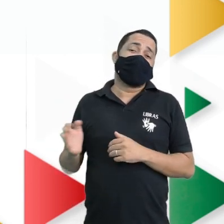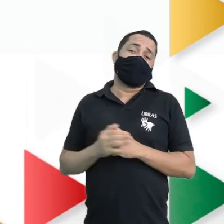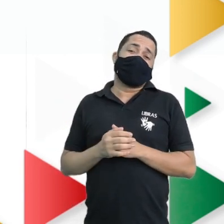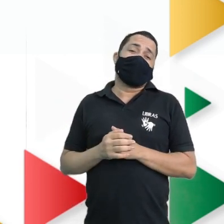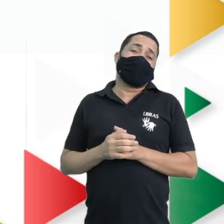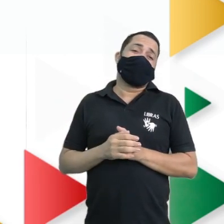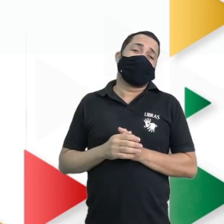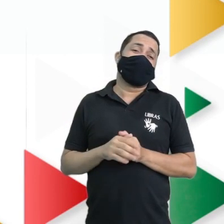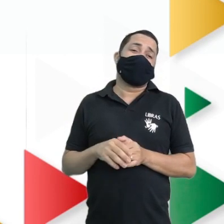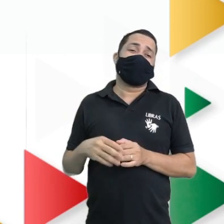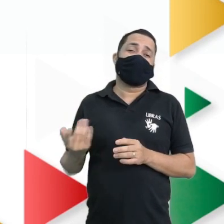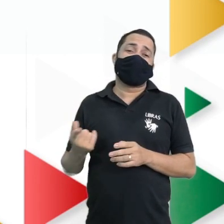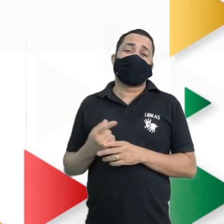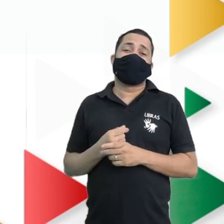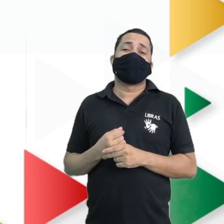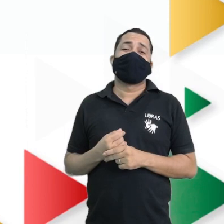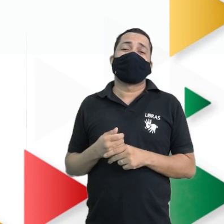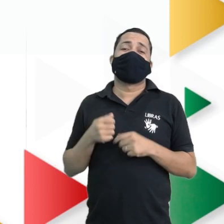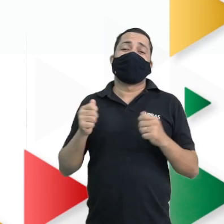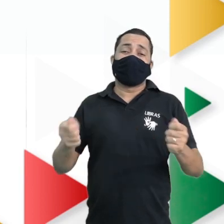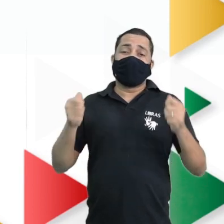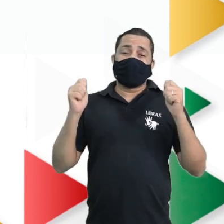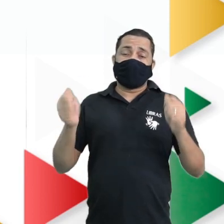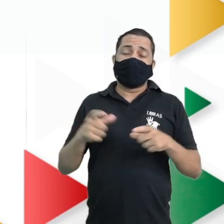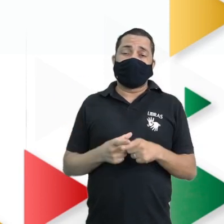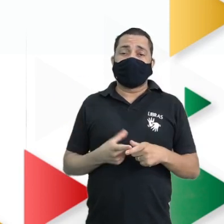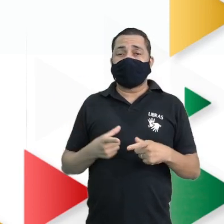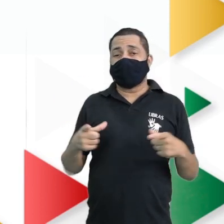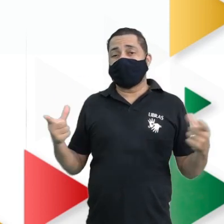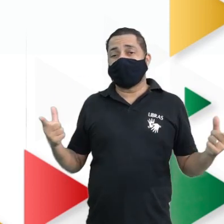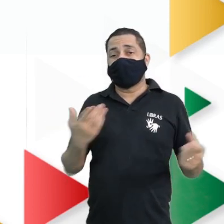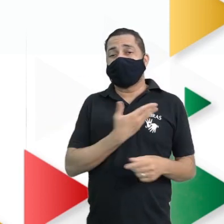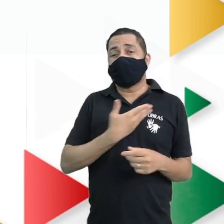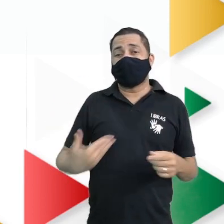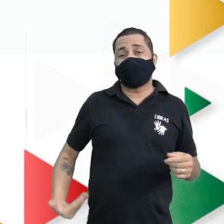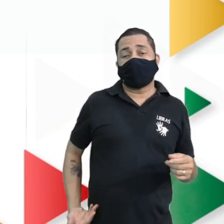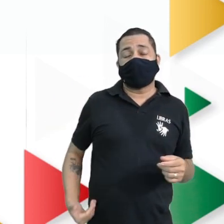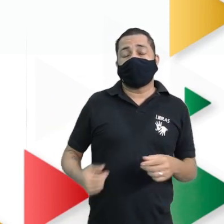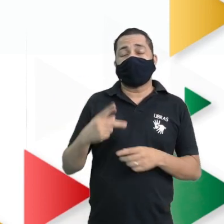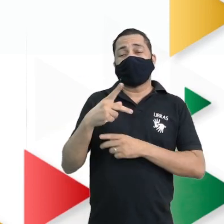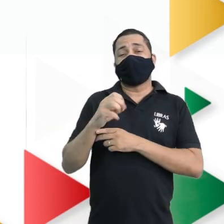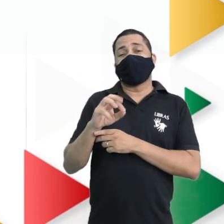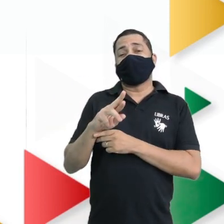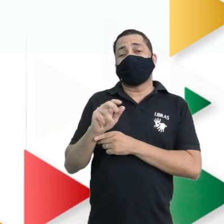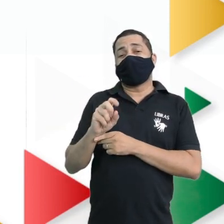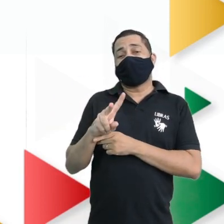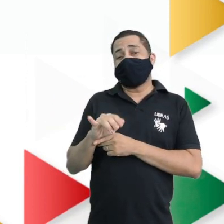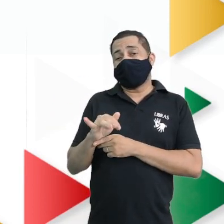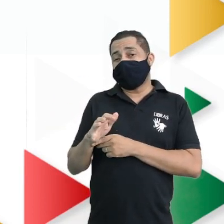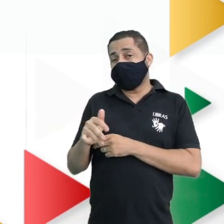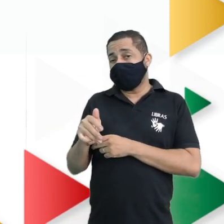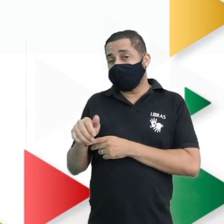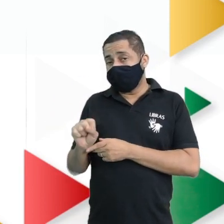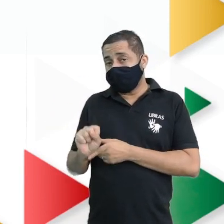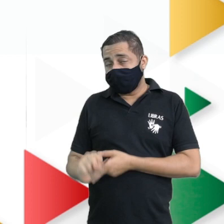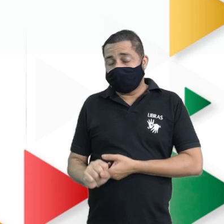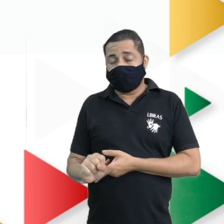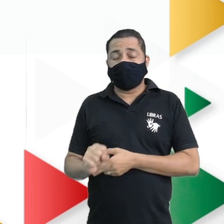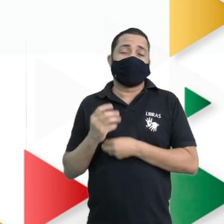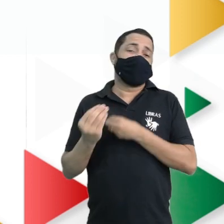lado, os liberais reivindicavam a ampliação da autonomia dos governos das províncias. Como